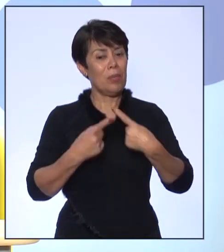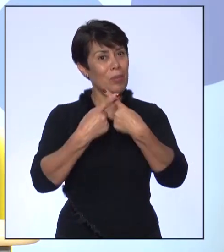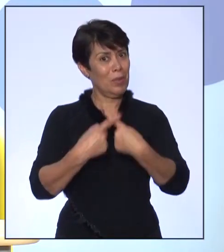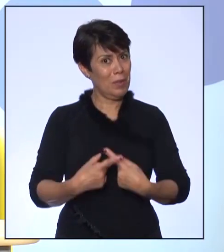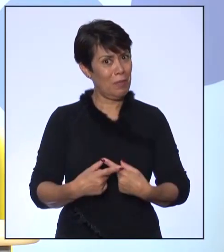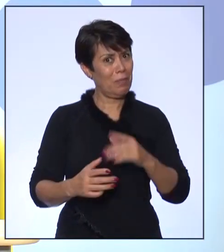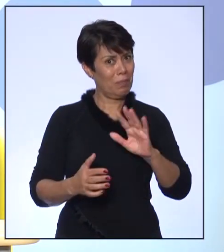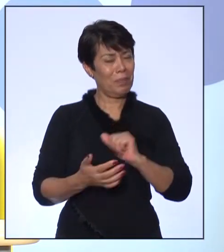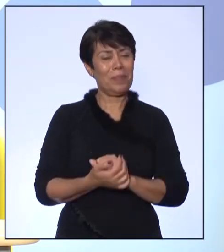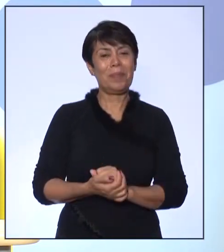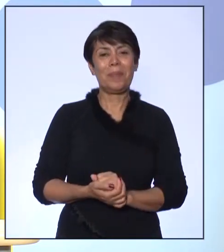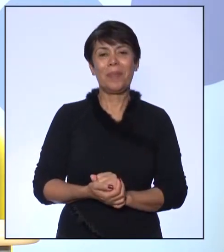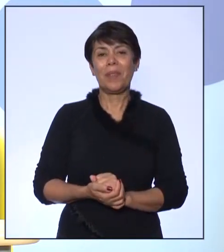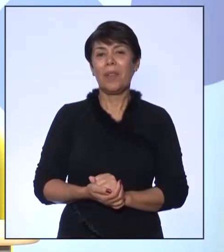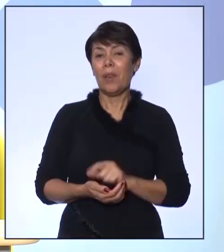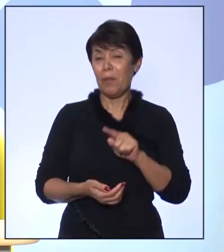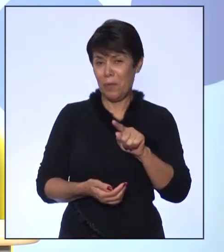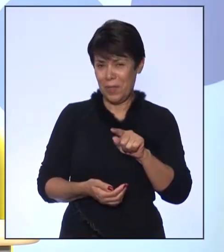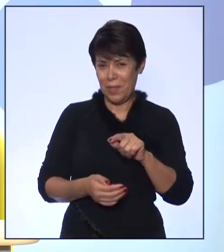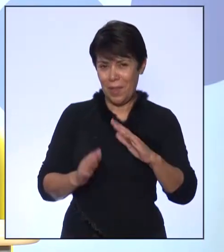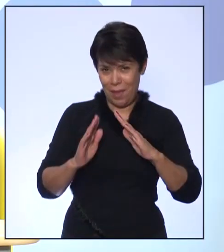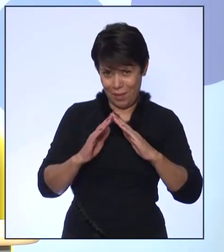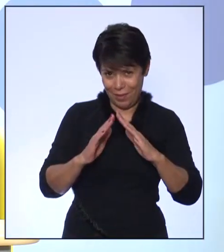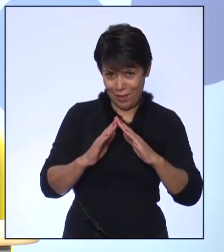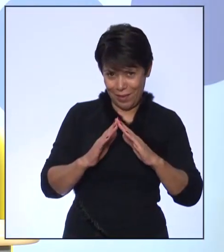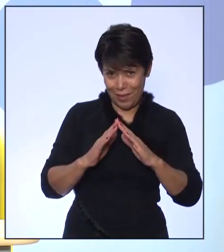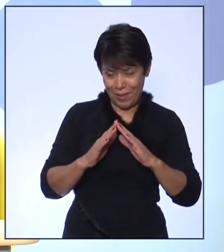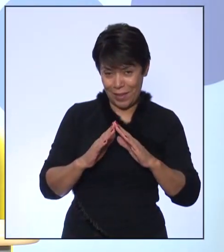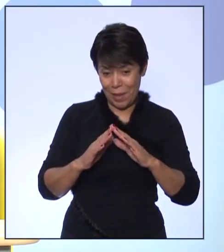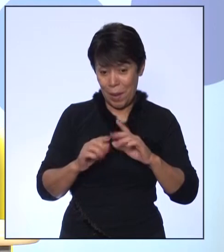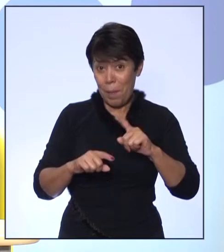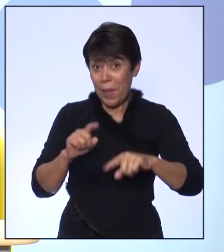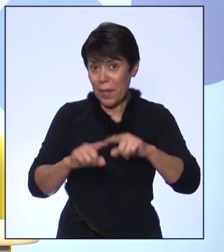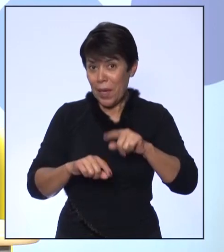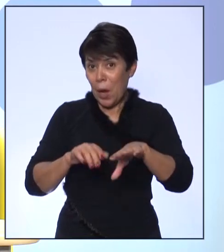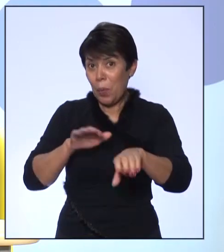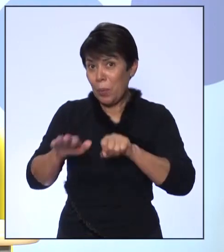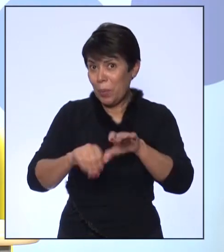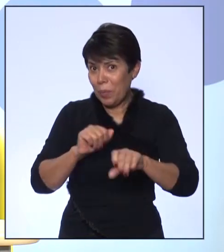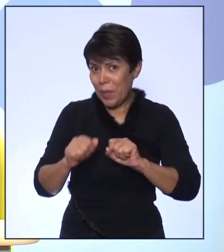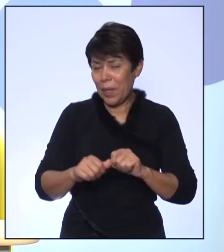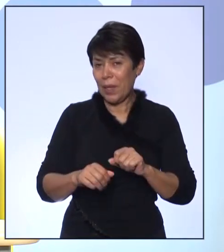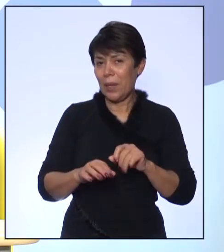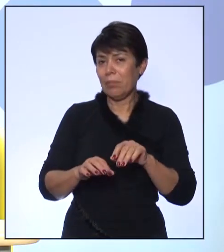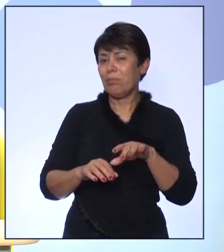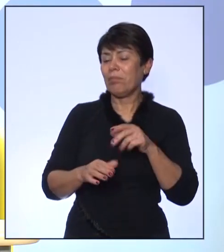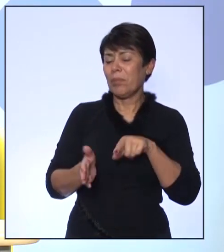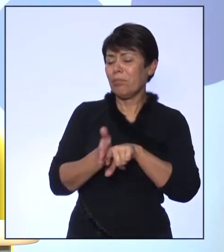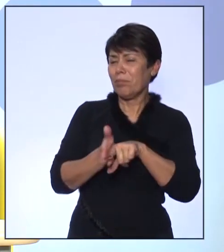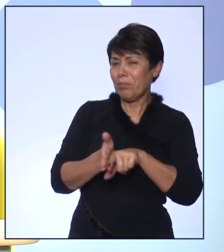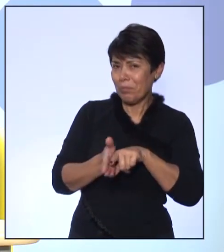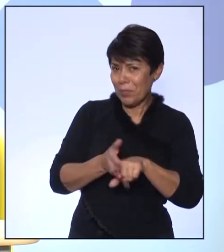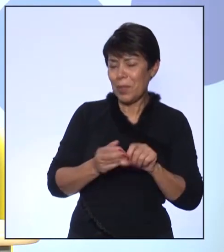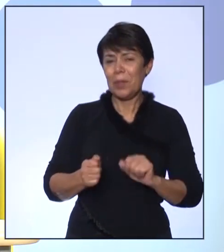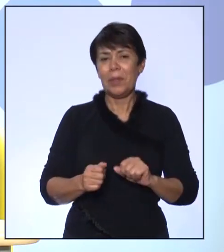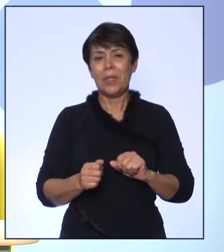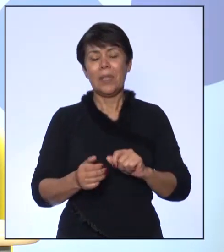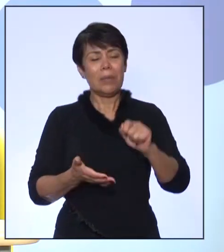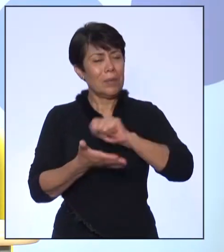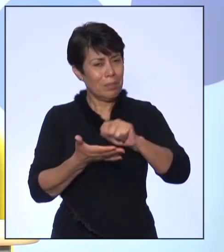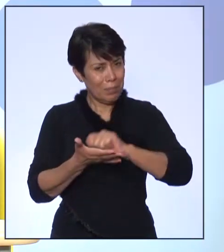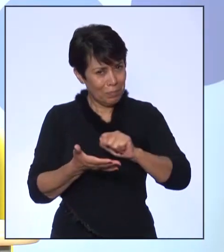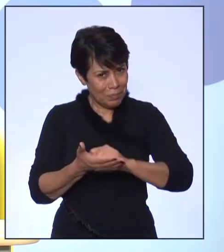tá? Então, você, aluno que está em casa, prepare seu material, né? De consulta, prepare seu material de